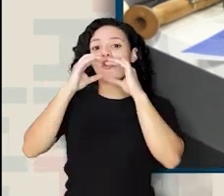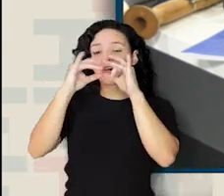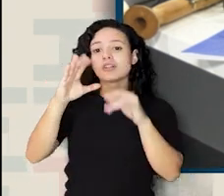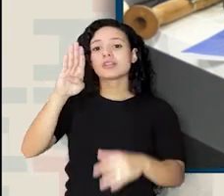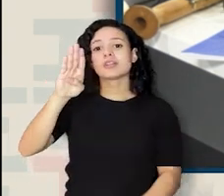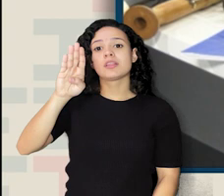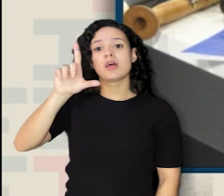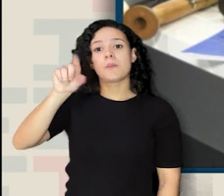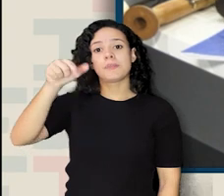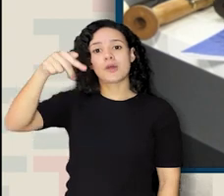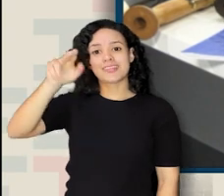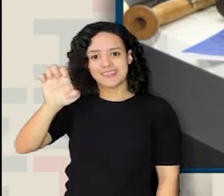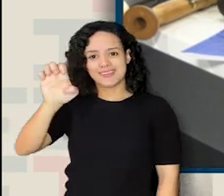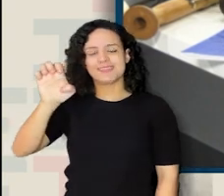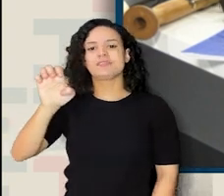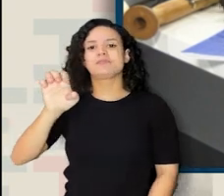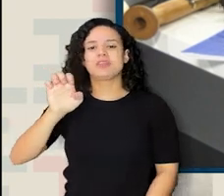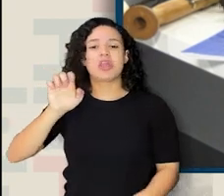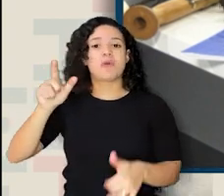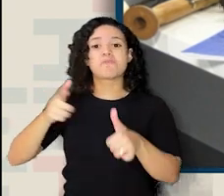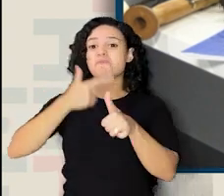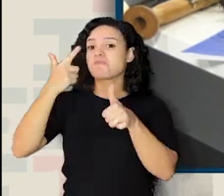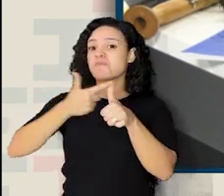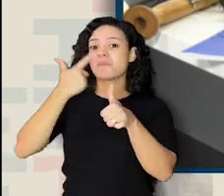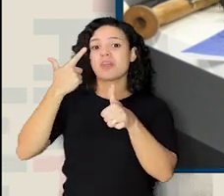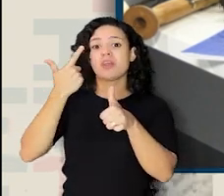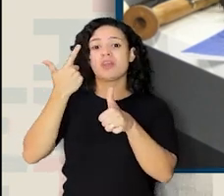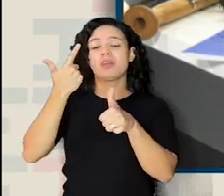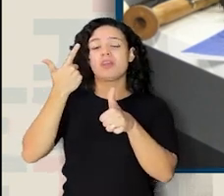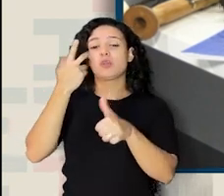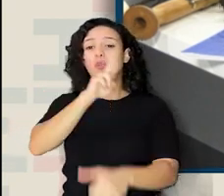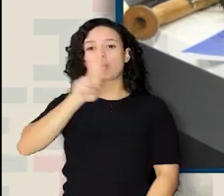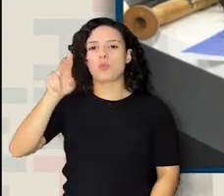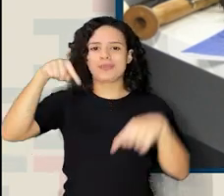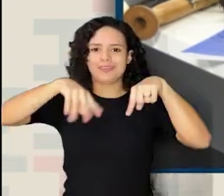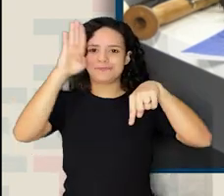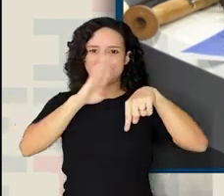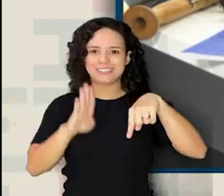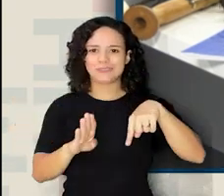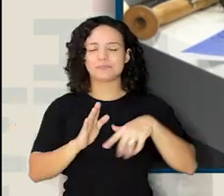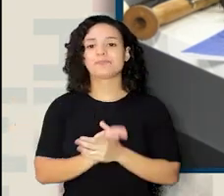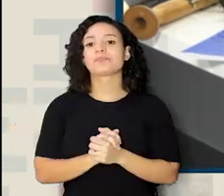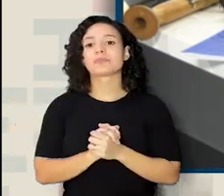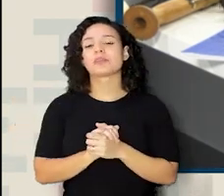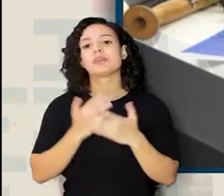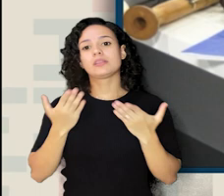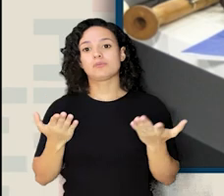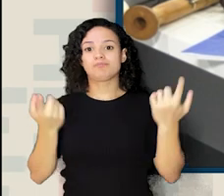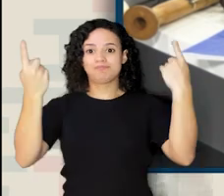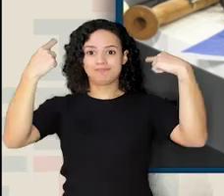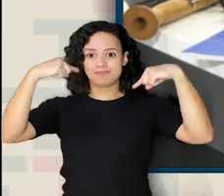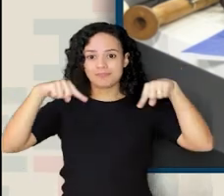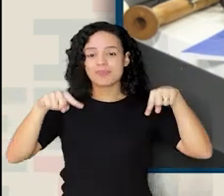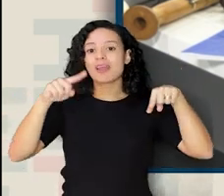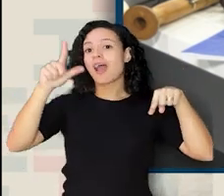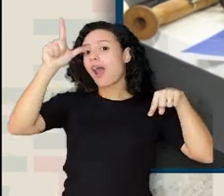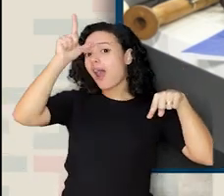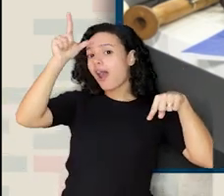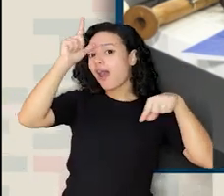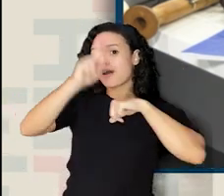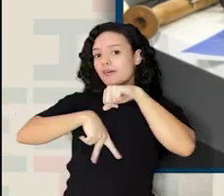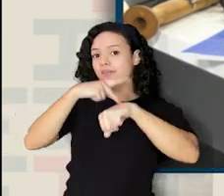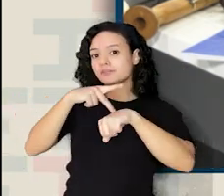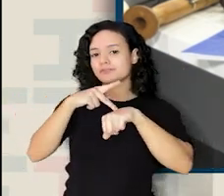né? Flauta bloque. Foi um dos primeiros nomes da flauta doce aqui no Brasil. Então,